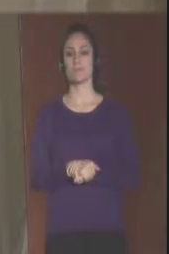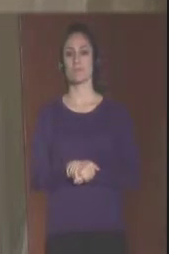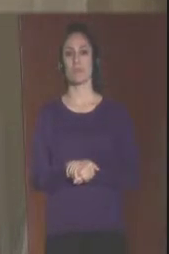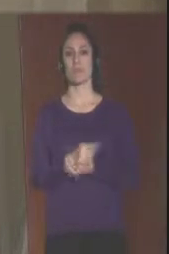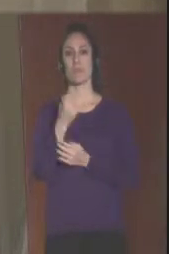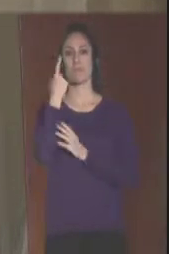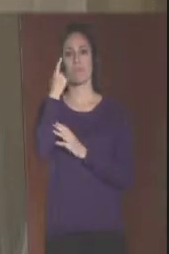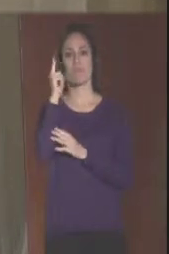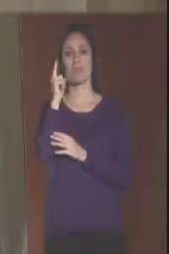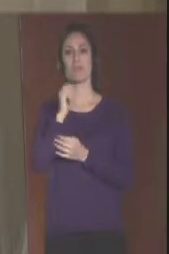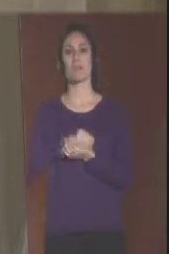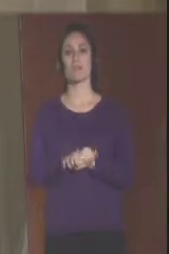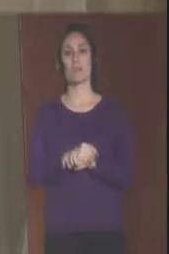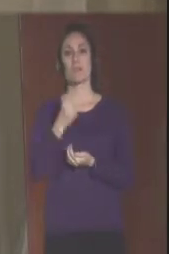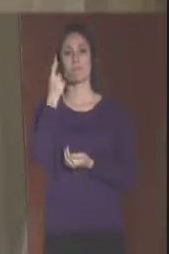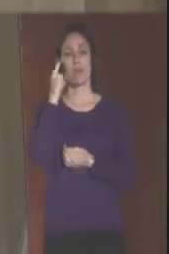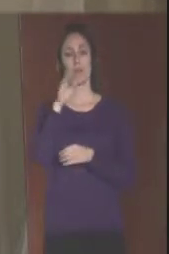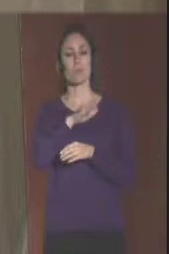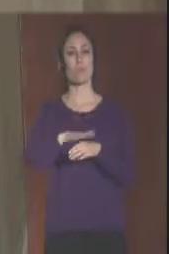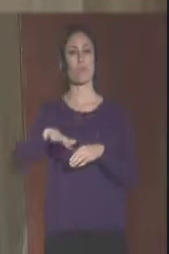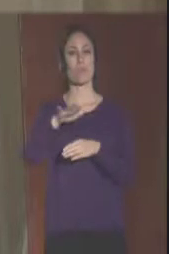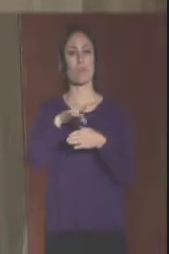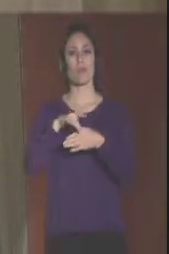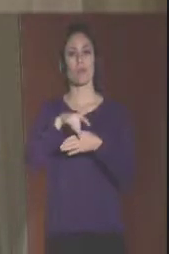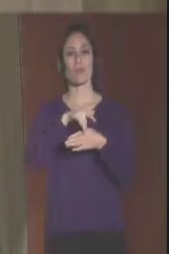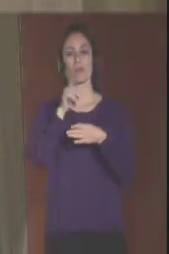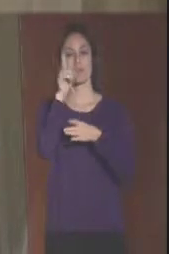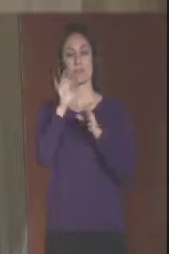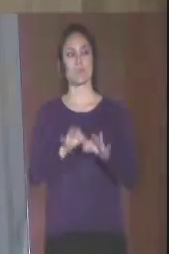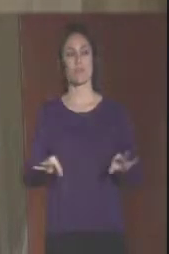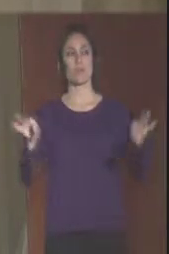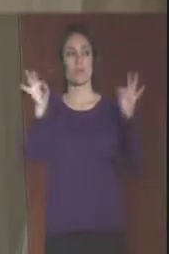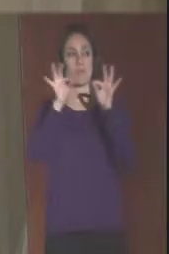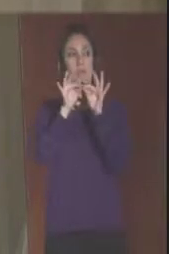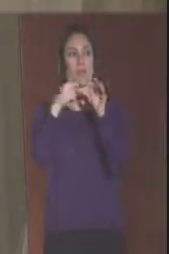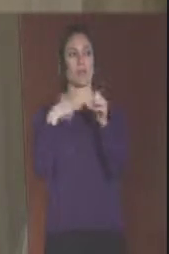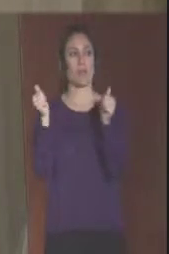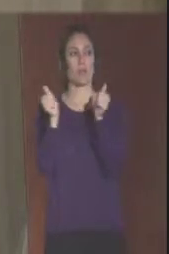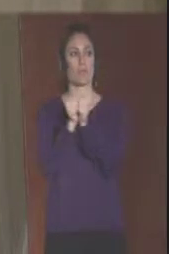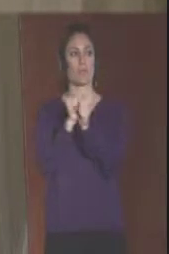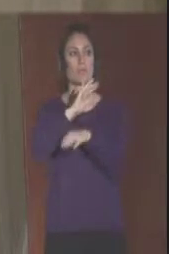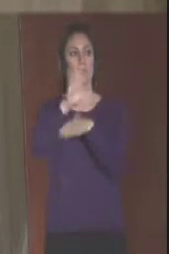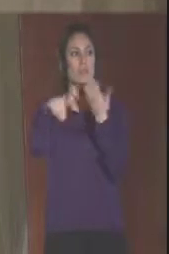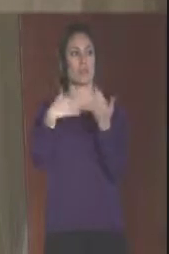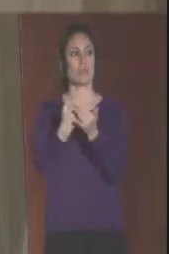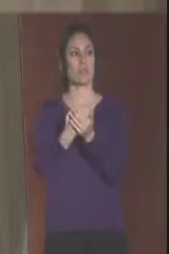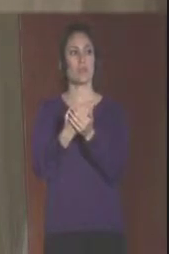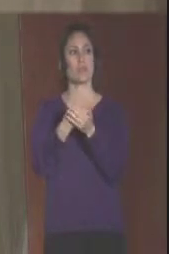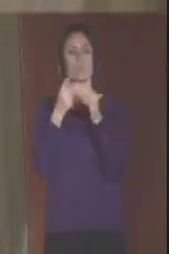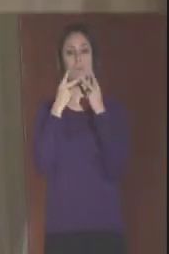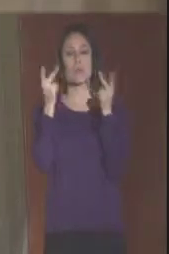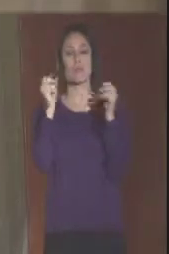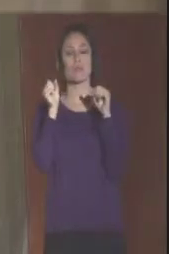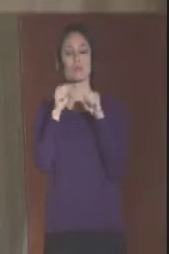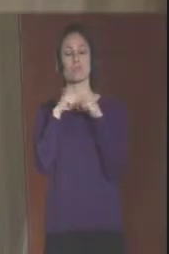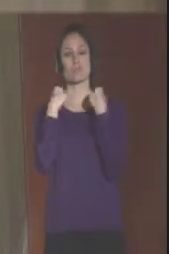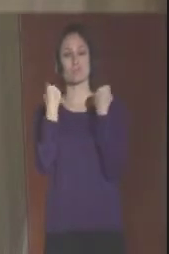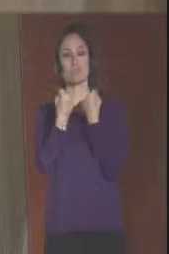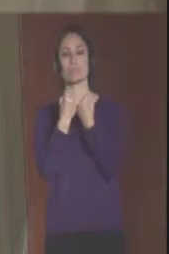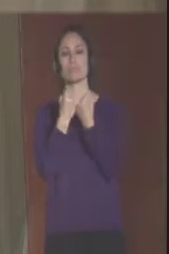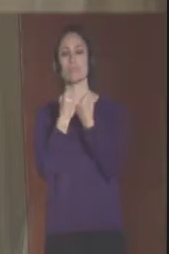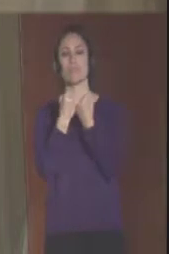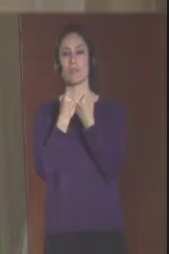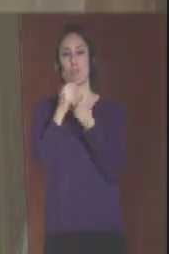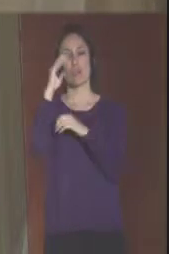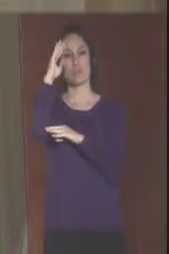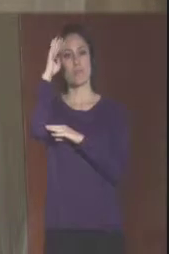realmente a união de todos, né? Poder público, sociedade, trazer os empresários, numa dos